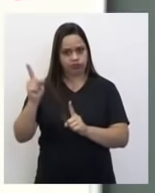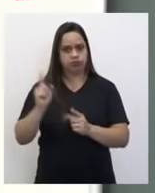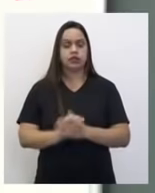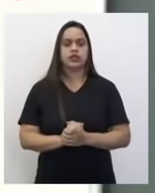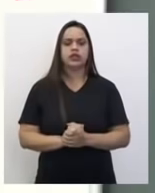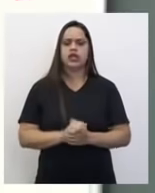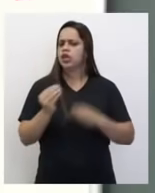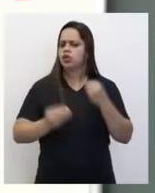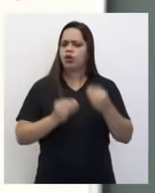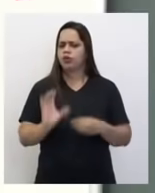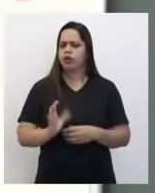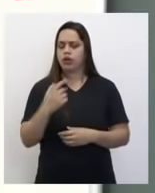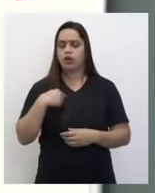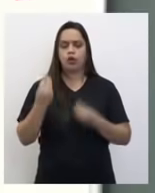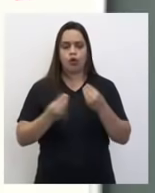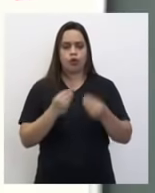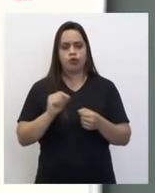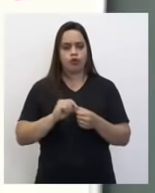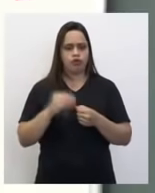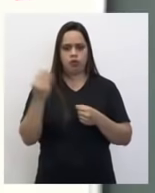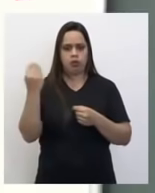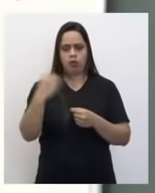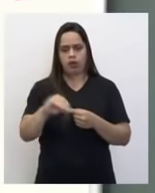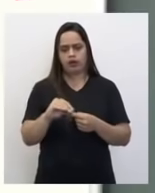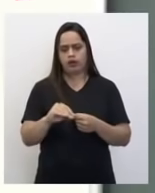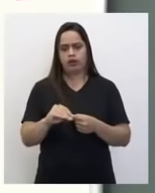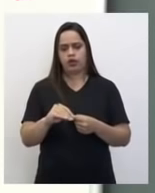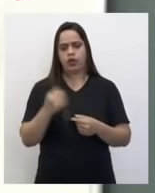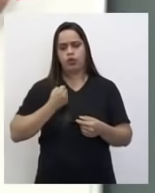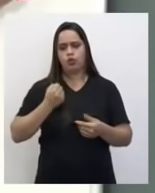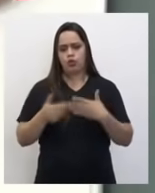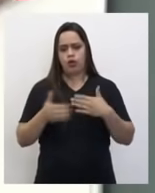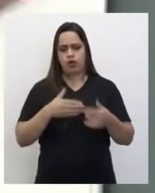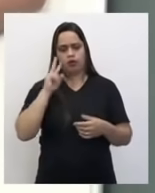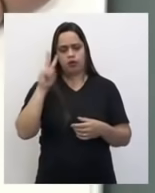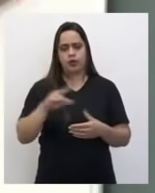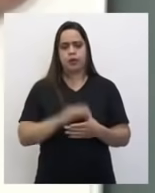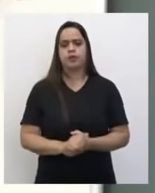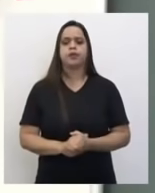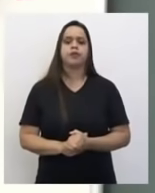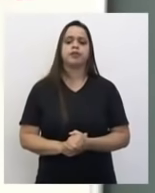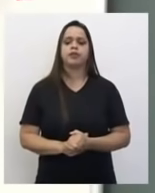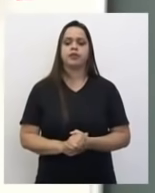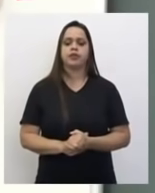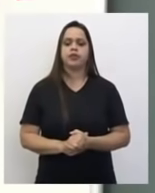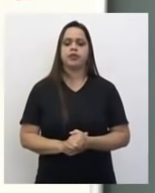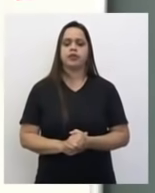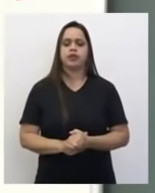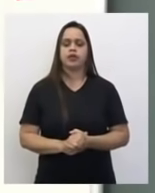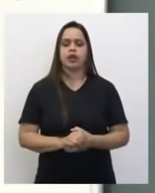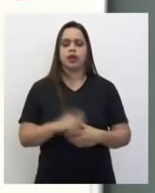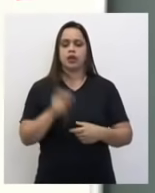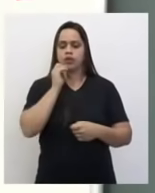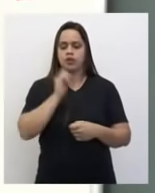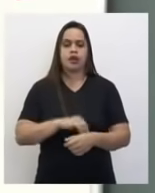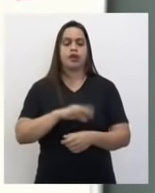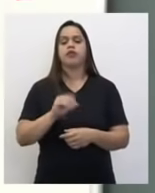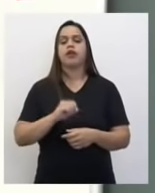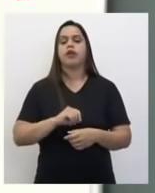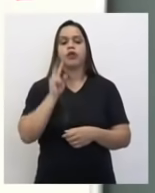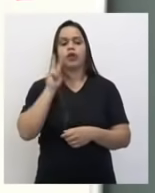como vai funcionar? Eu vou jogar aqui, vou colocar um um número qualquer, tá? Então, 0 1